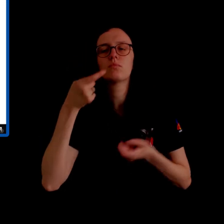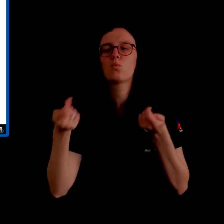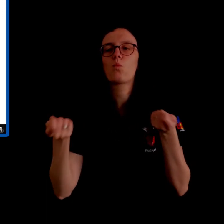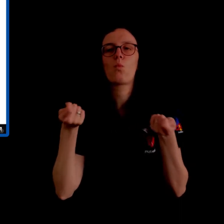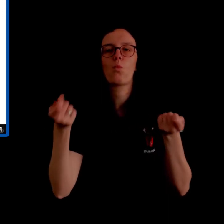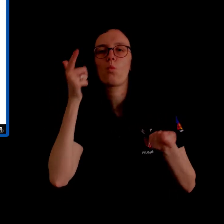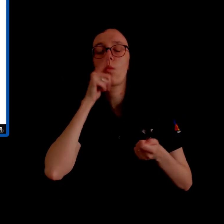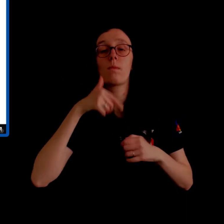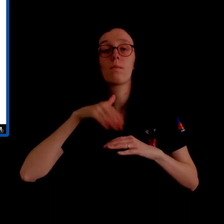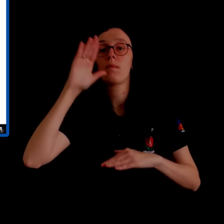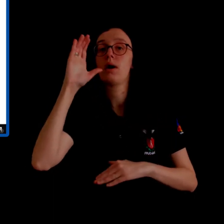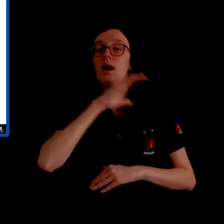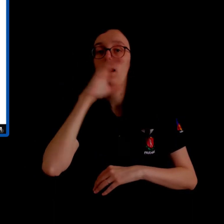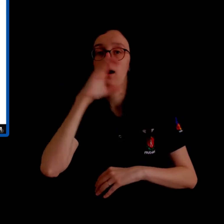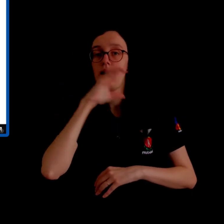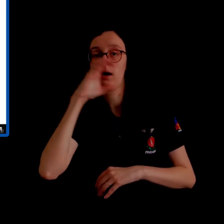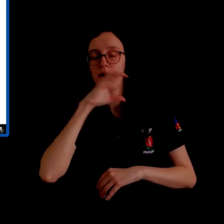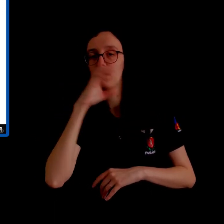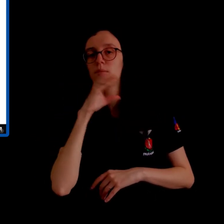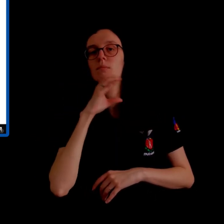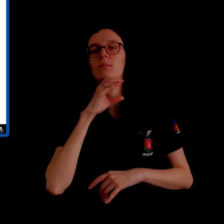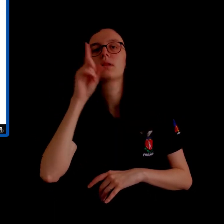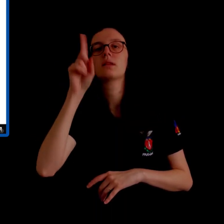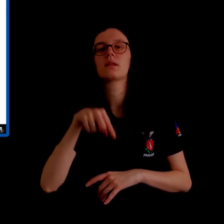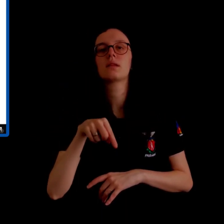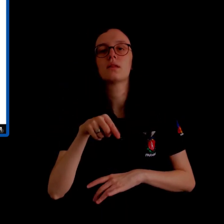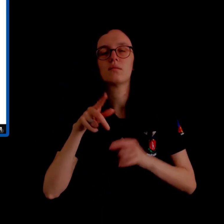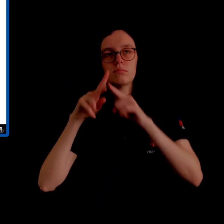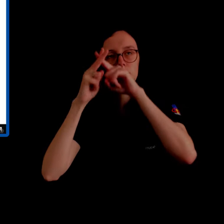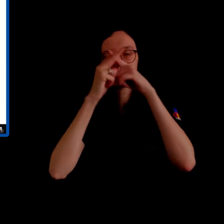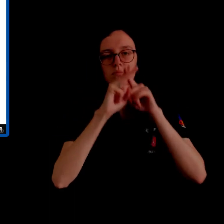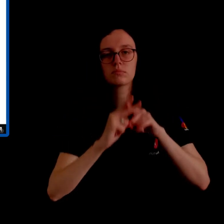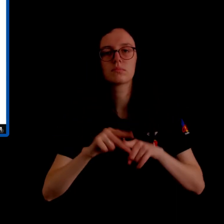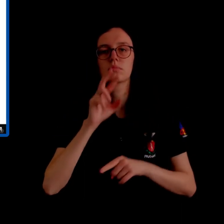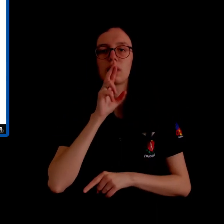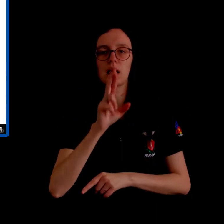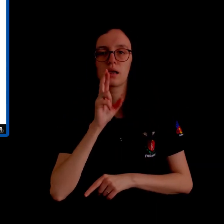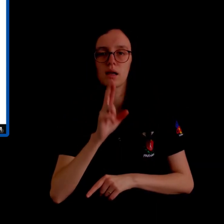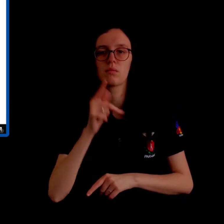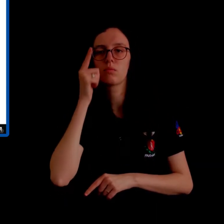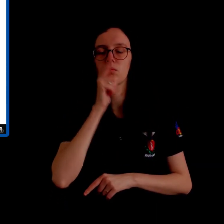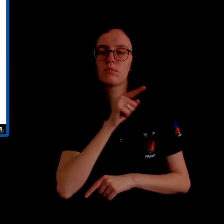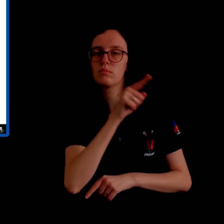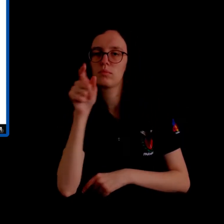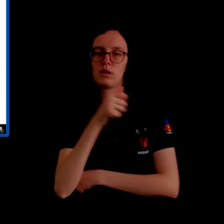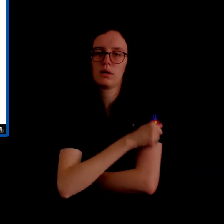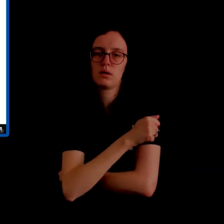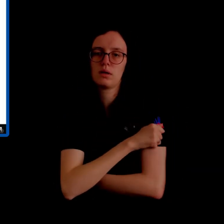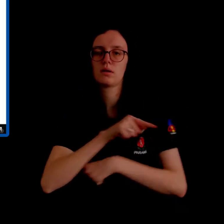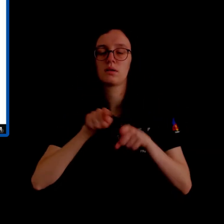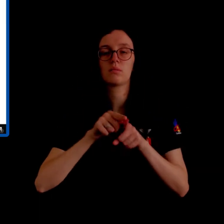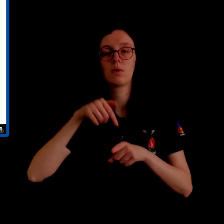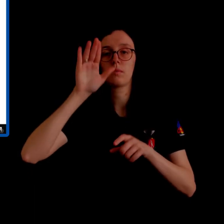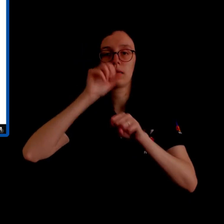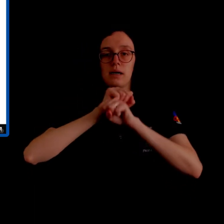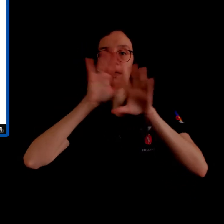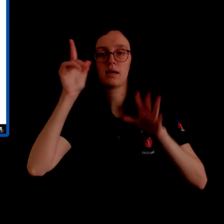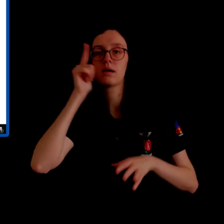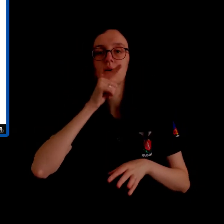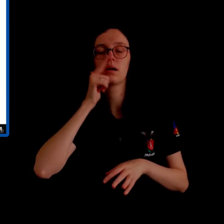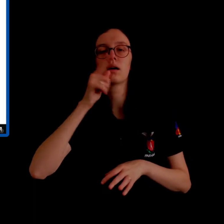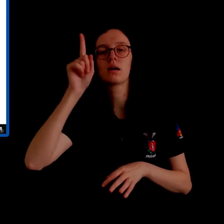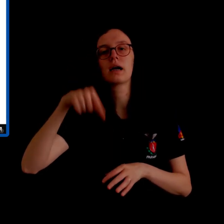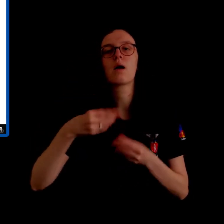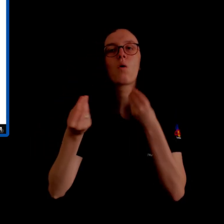gerenciar com mais rapidez a correção das respostas dos seus alunos e que tenha maior clareza também na questão